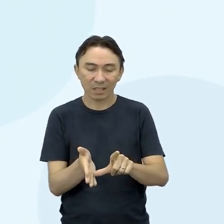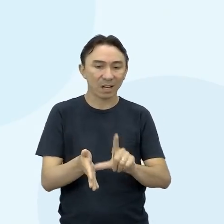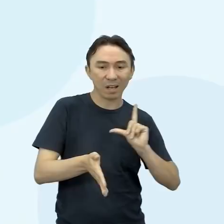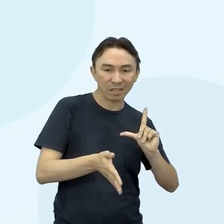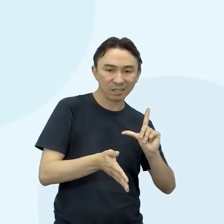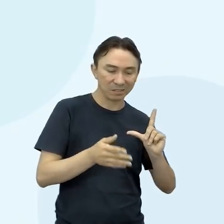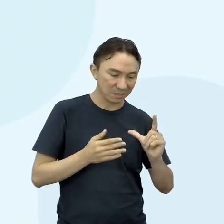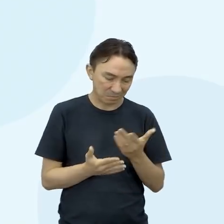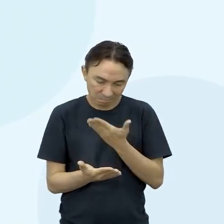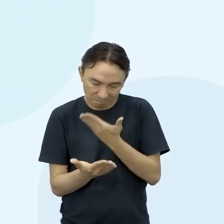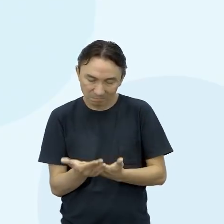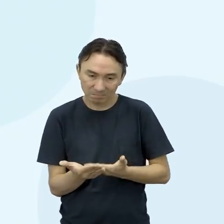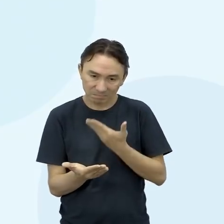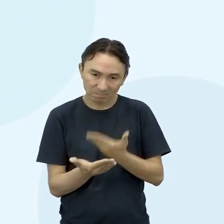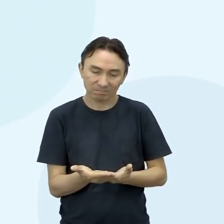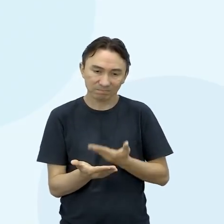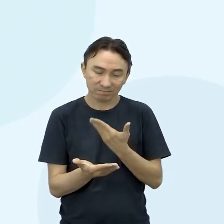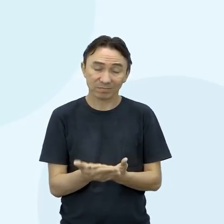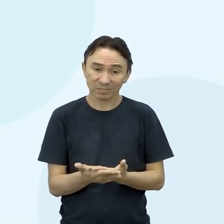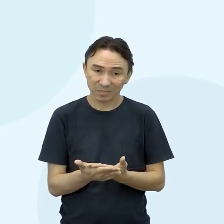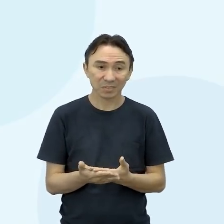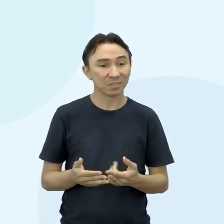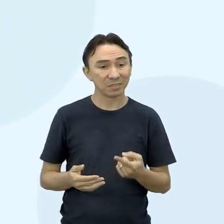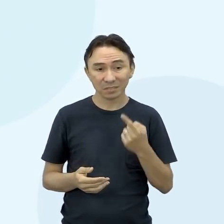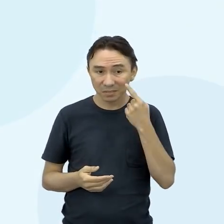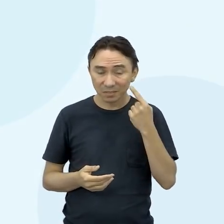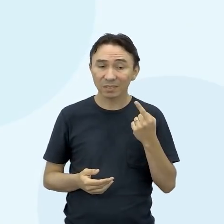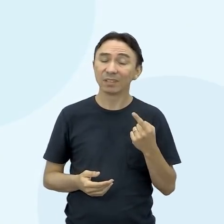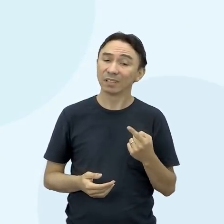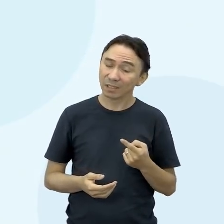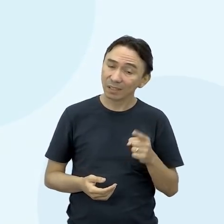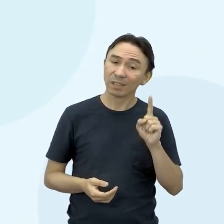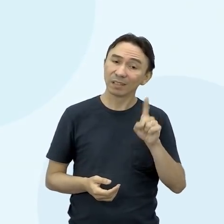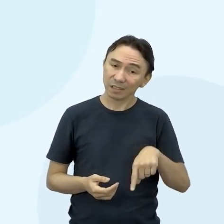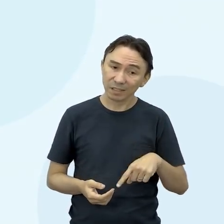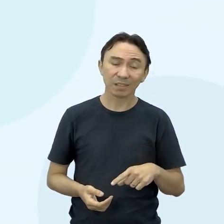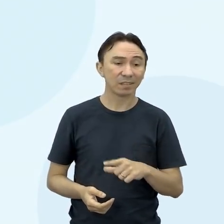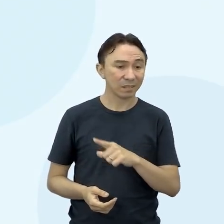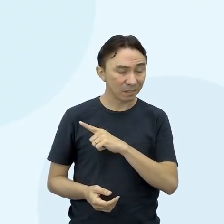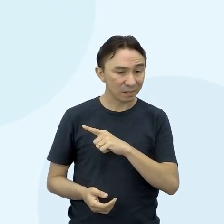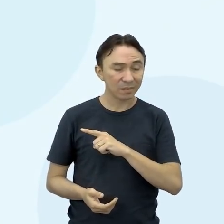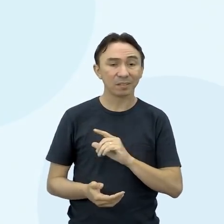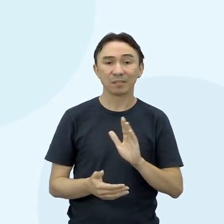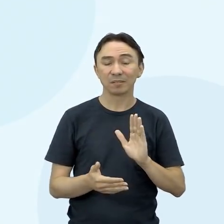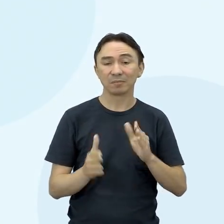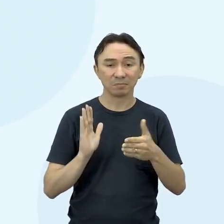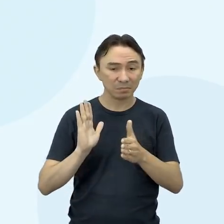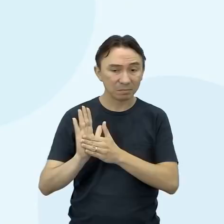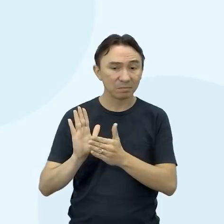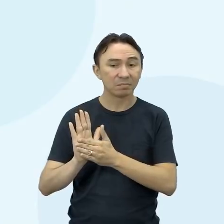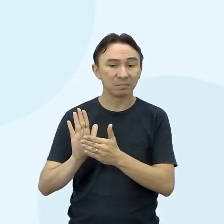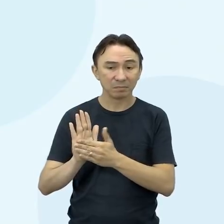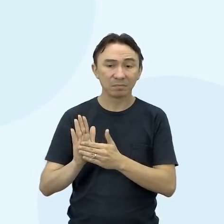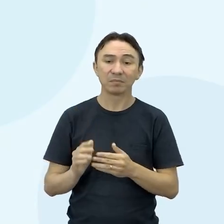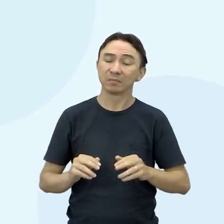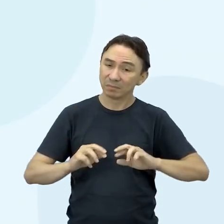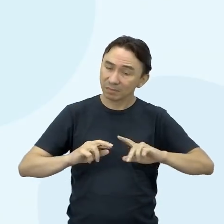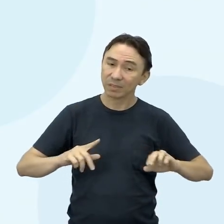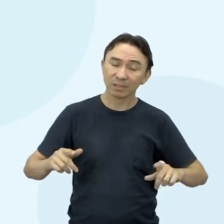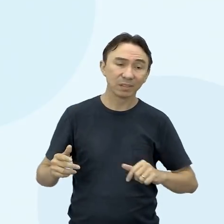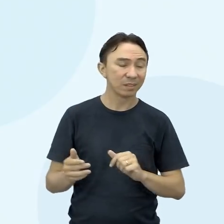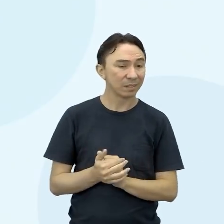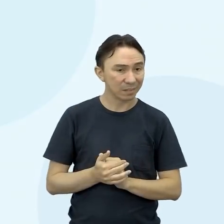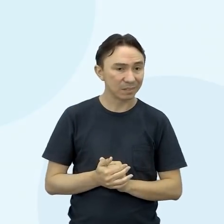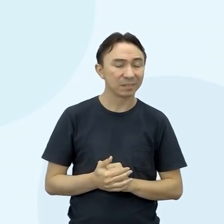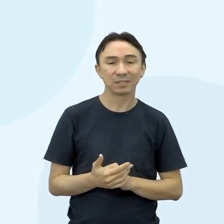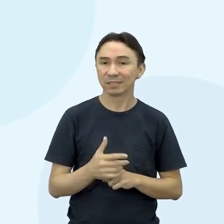melhorar o conhecimento. Vocês vão ver que nos mapas são propostas várias metodologias ativas, né? O tempo inteiro a gente fala